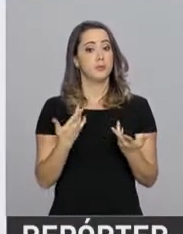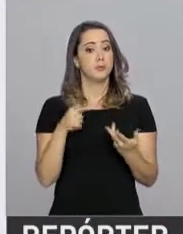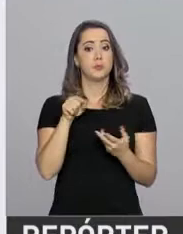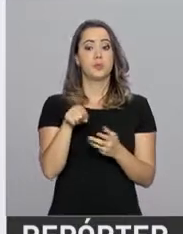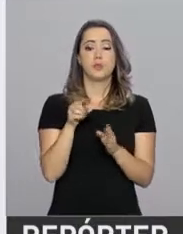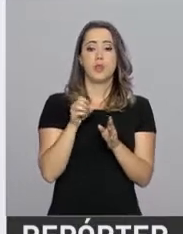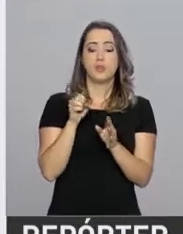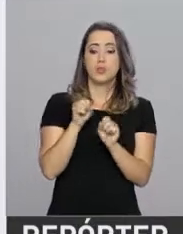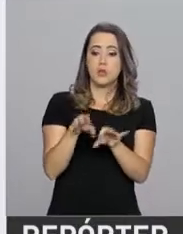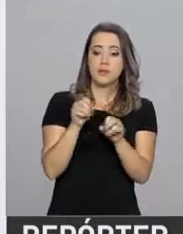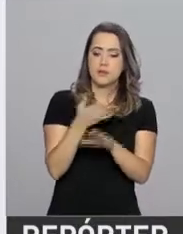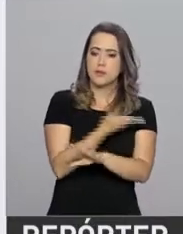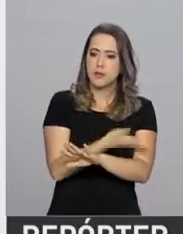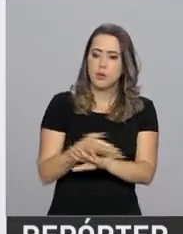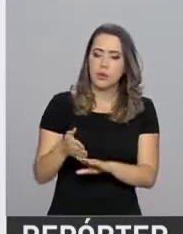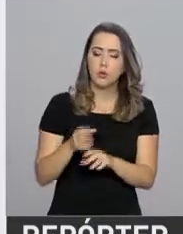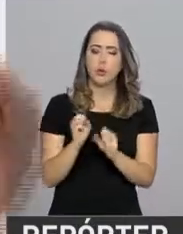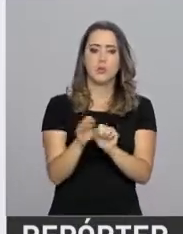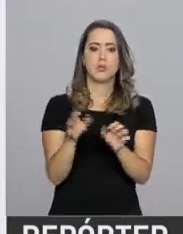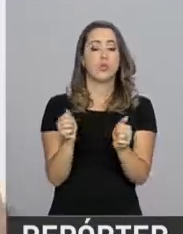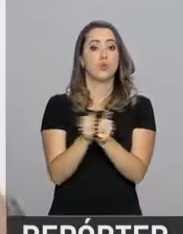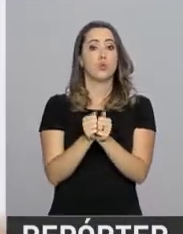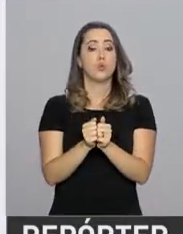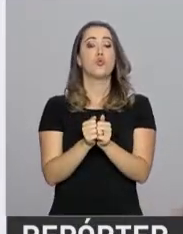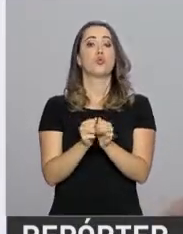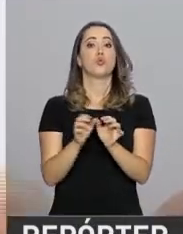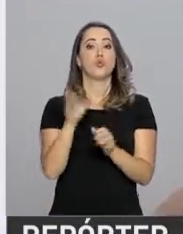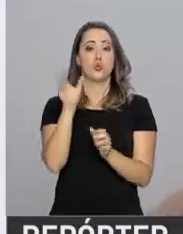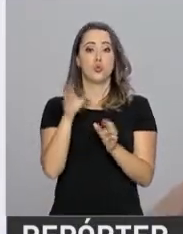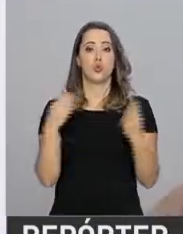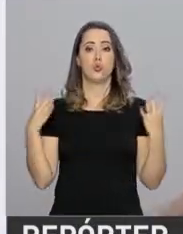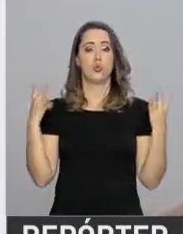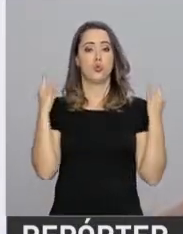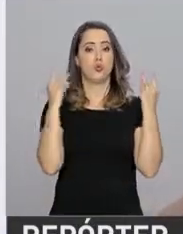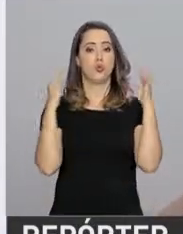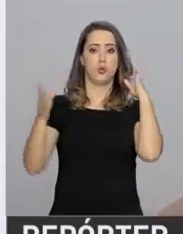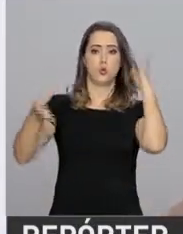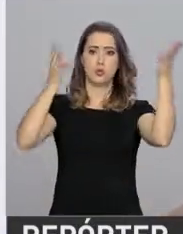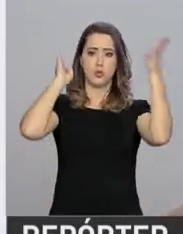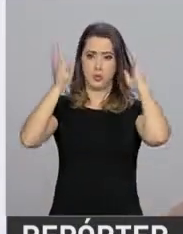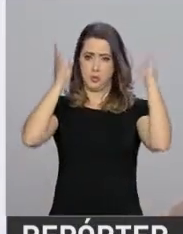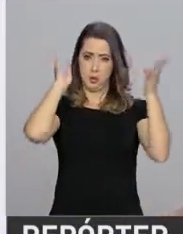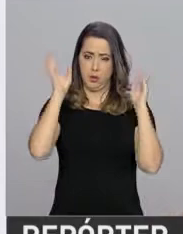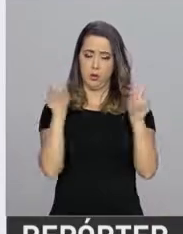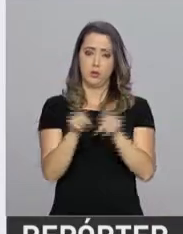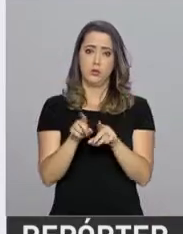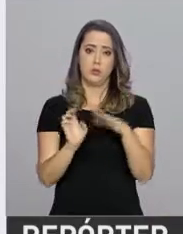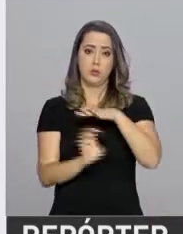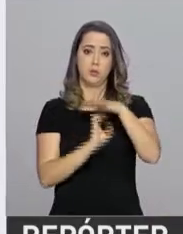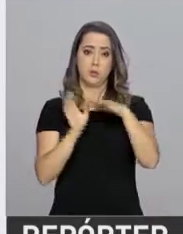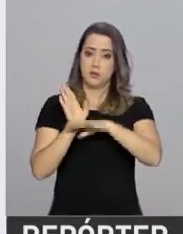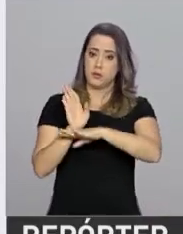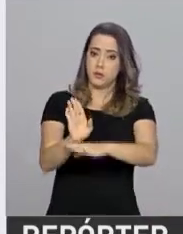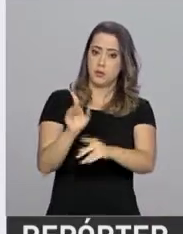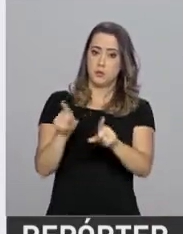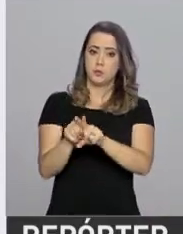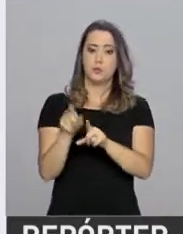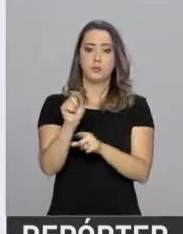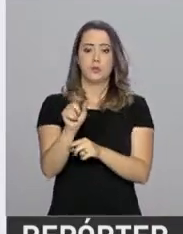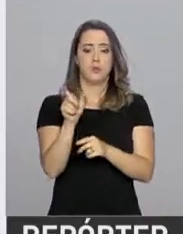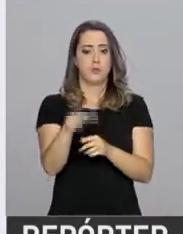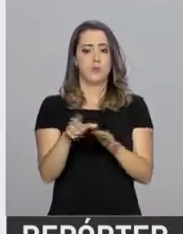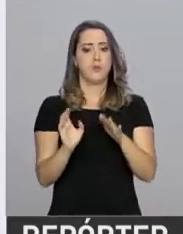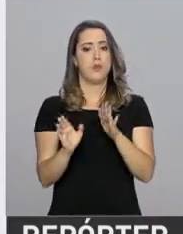de educação contínua com os próprios caminhoneiros, através do programa Na Mão Certa, que tem empresas que apoiam